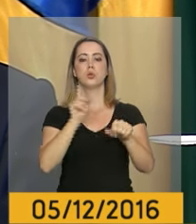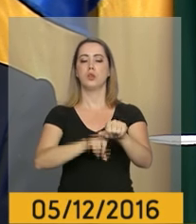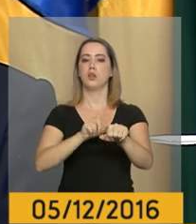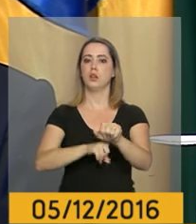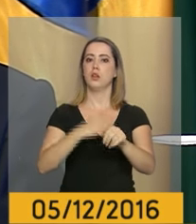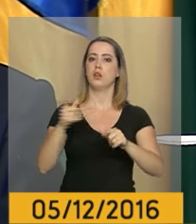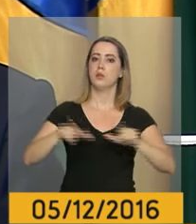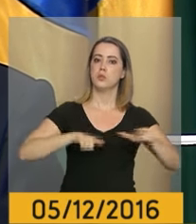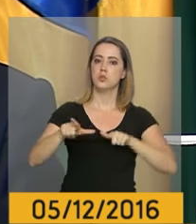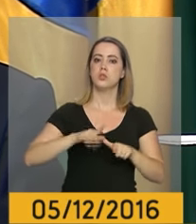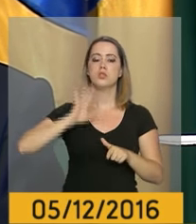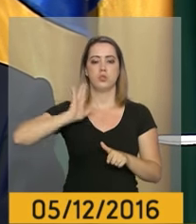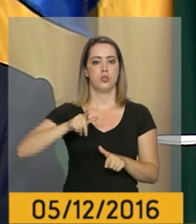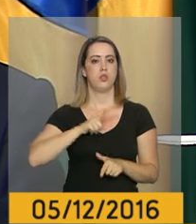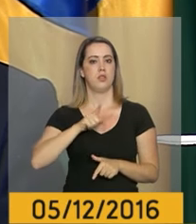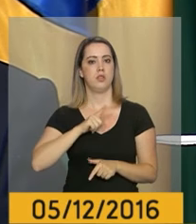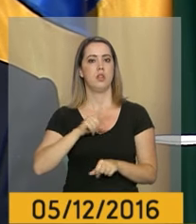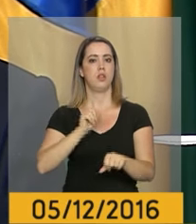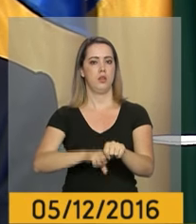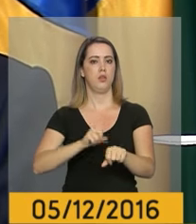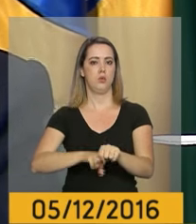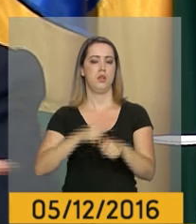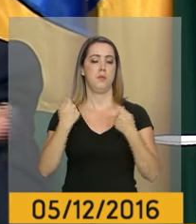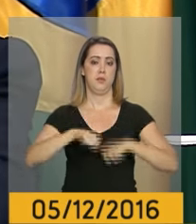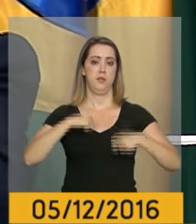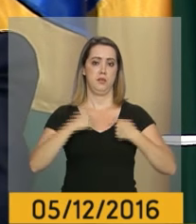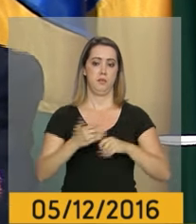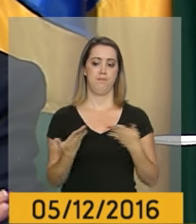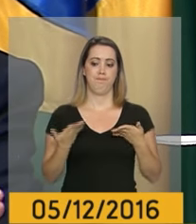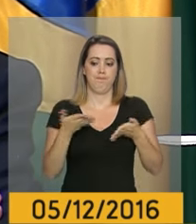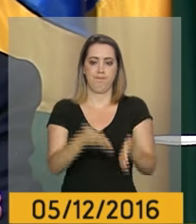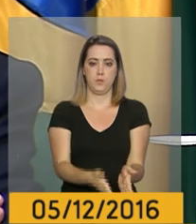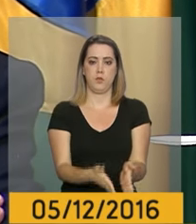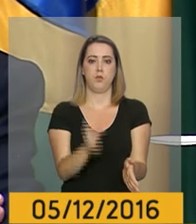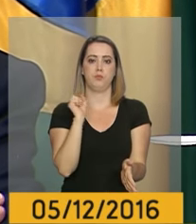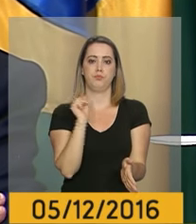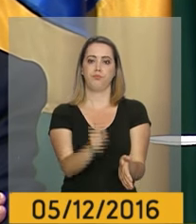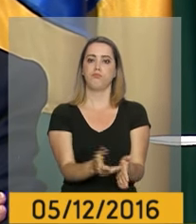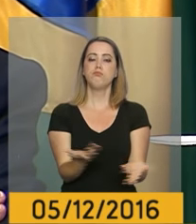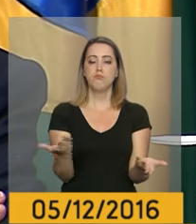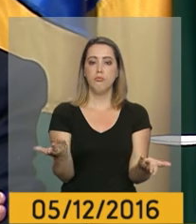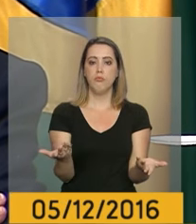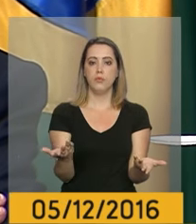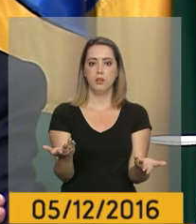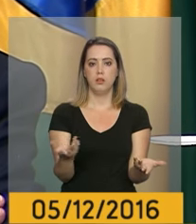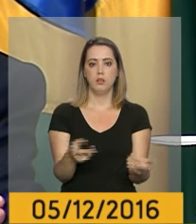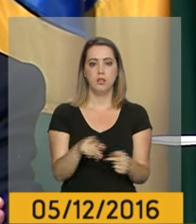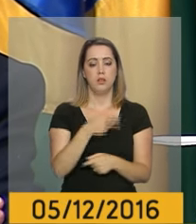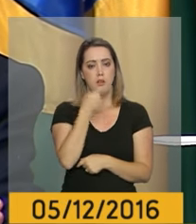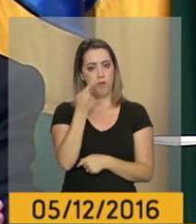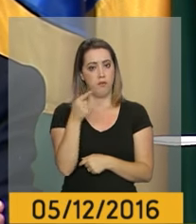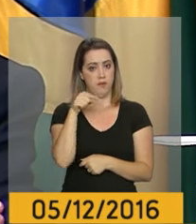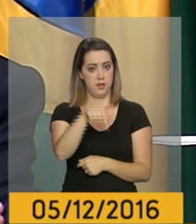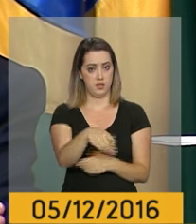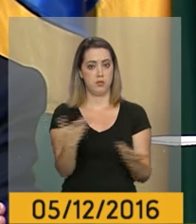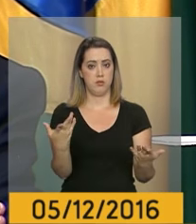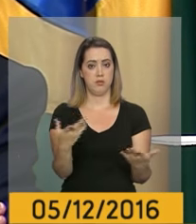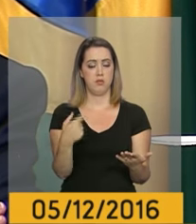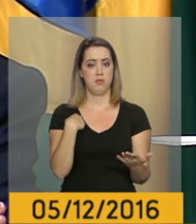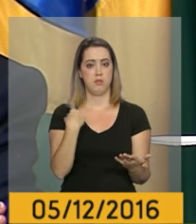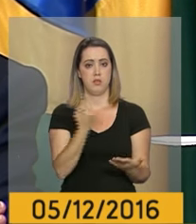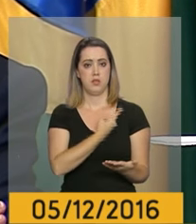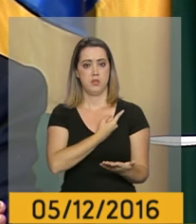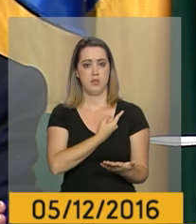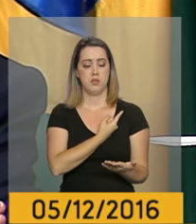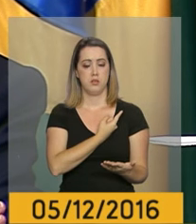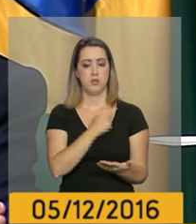serviço, já completaram o tempo necessário para acesso. Então, desde logo, eh, em face destas minhas afirmações e do